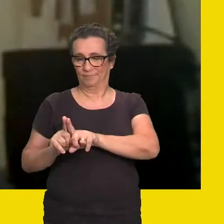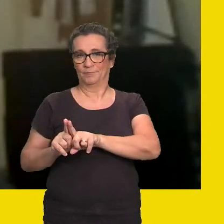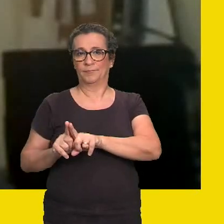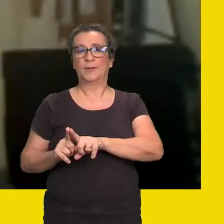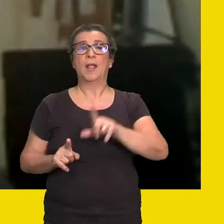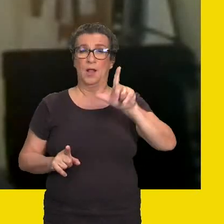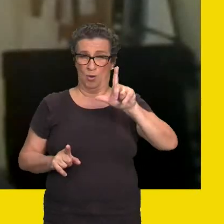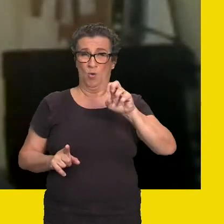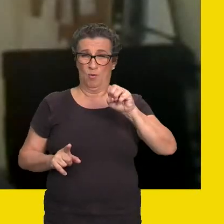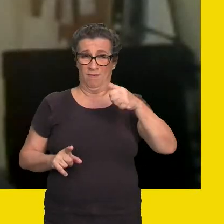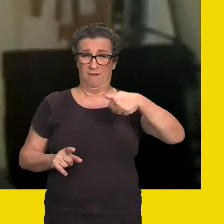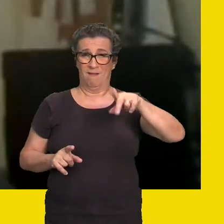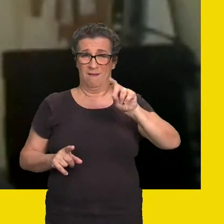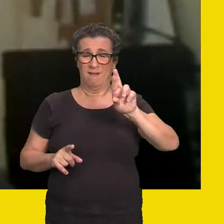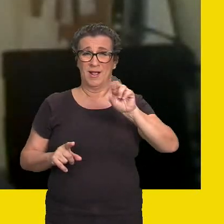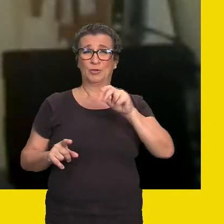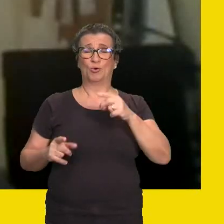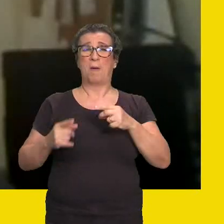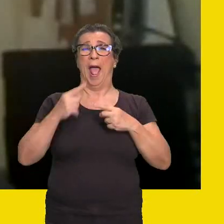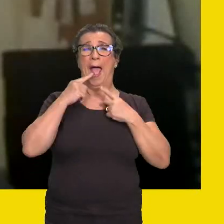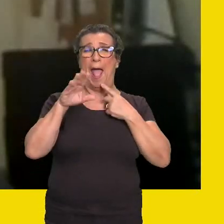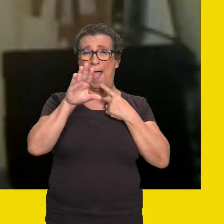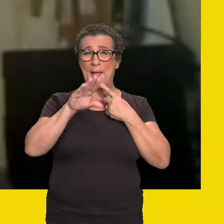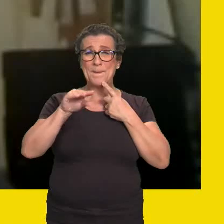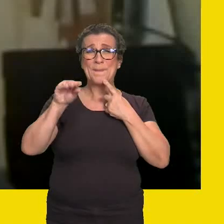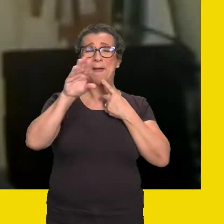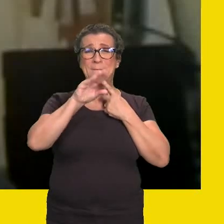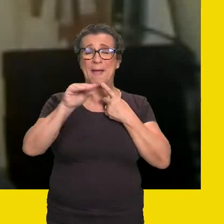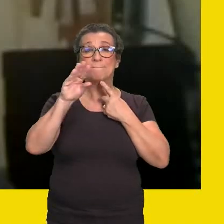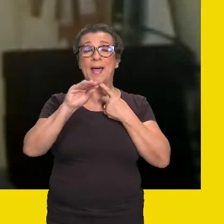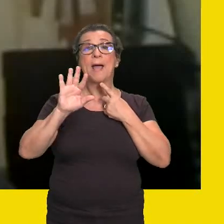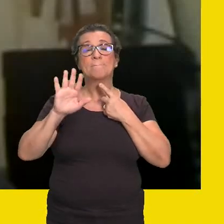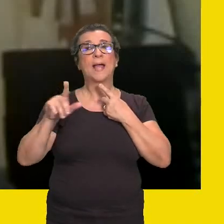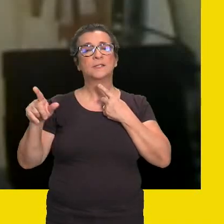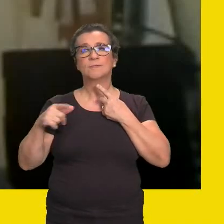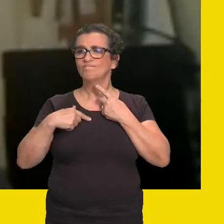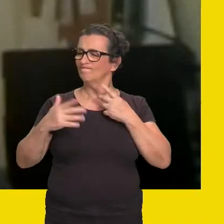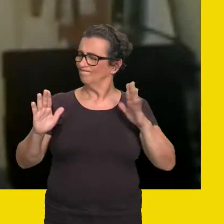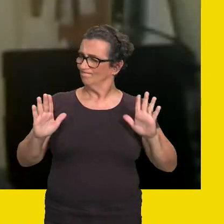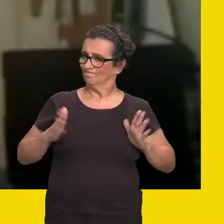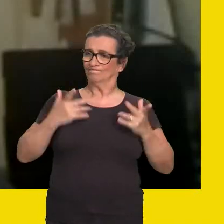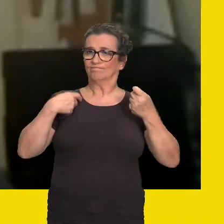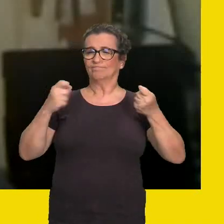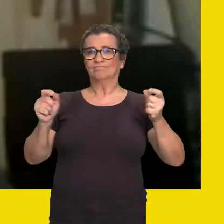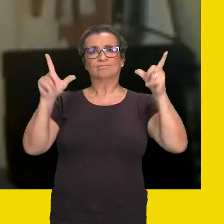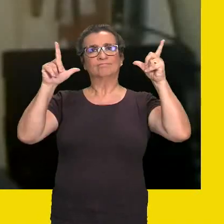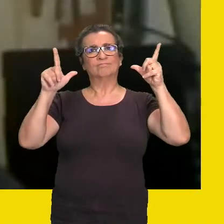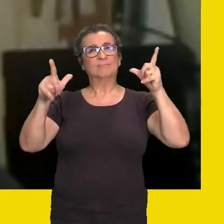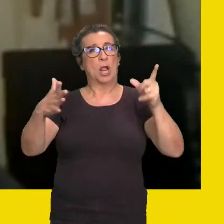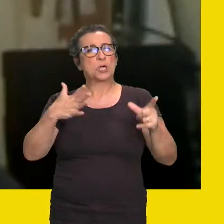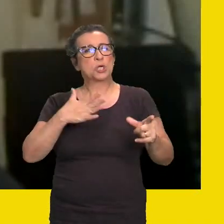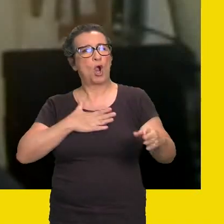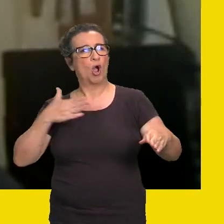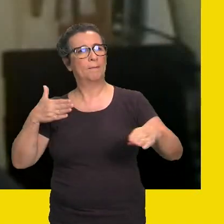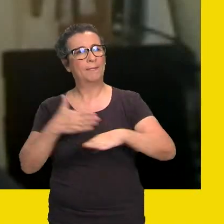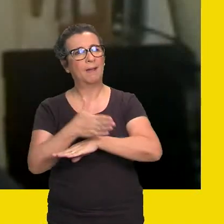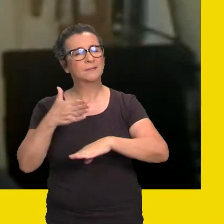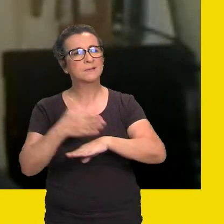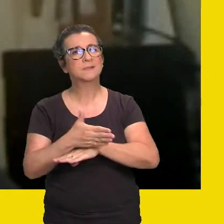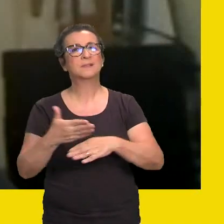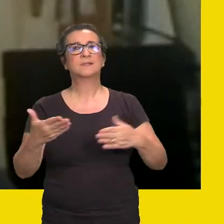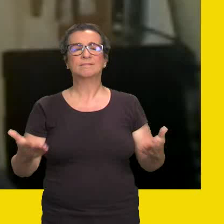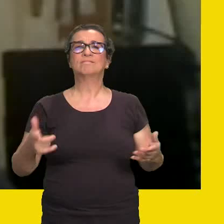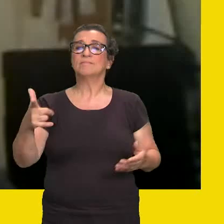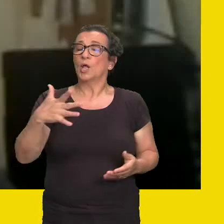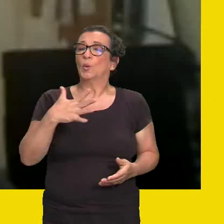ter muita dificuldade na parte oral, é um aluno que surpreende muito. Ele gosta de participar,